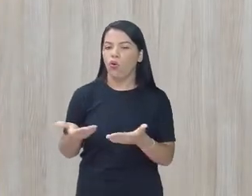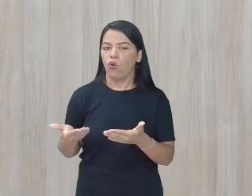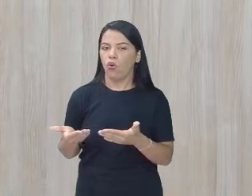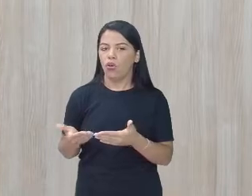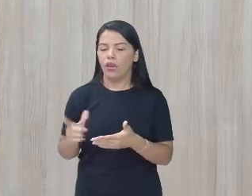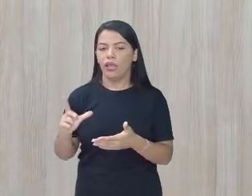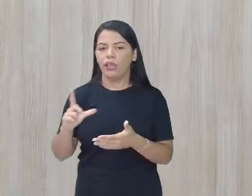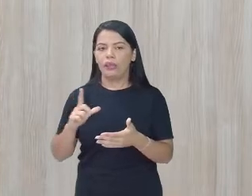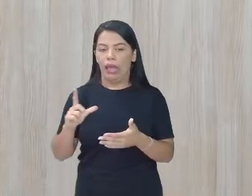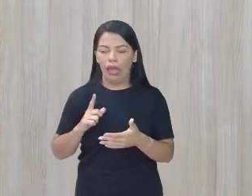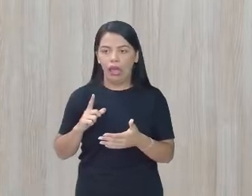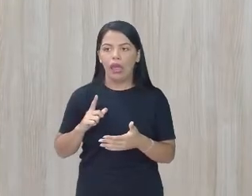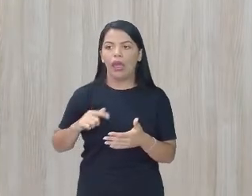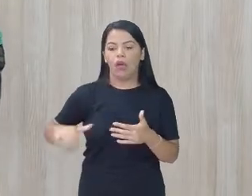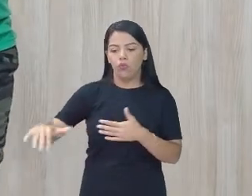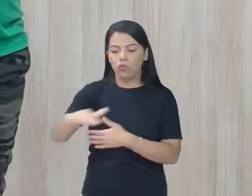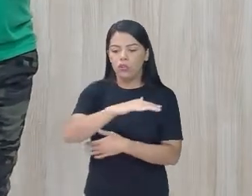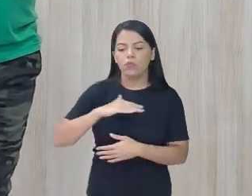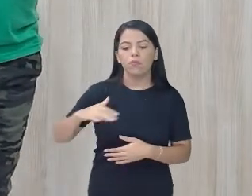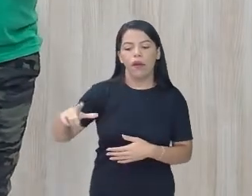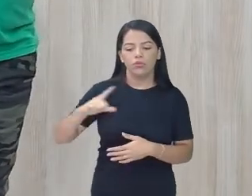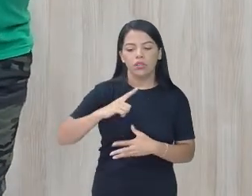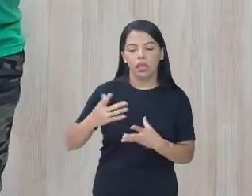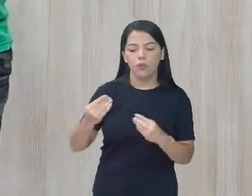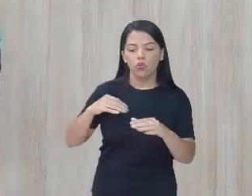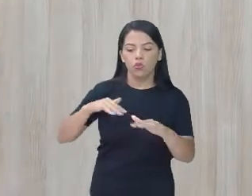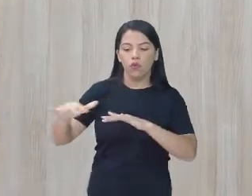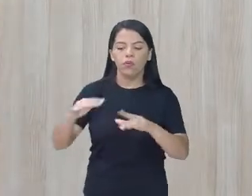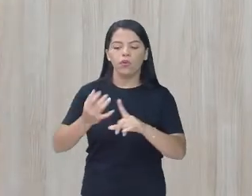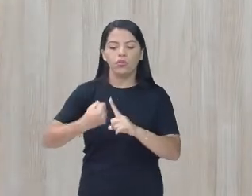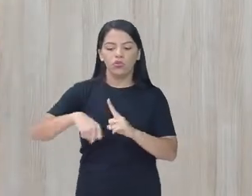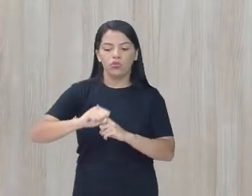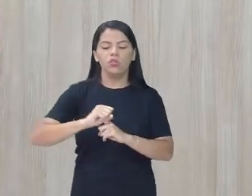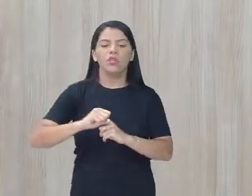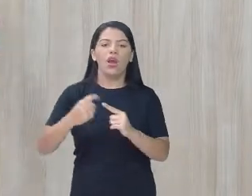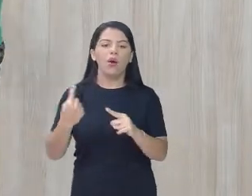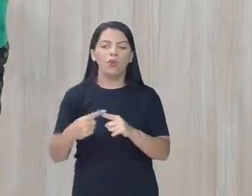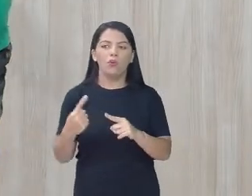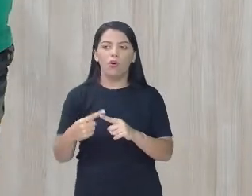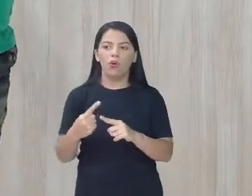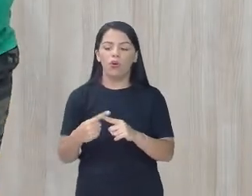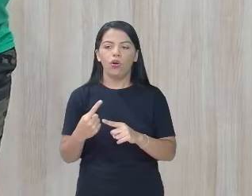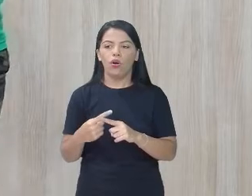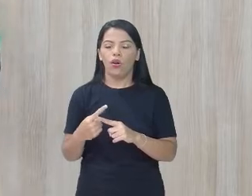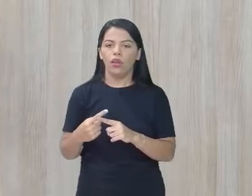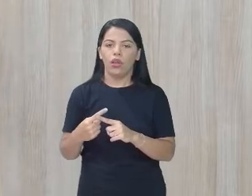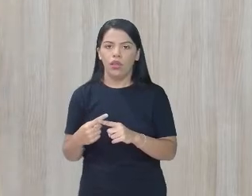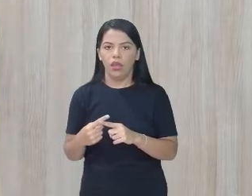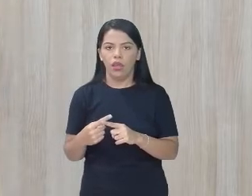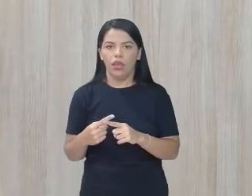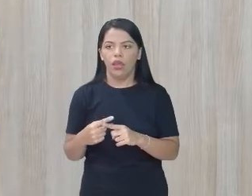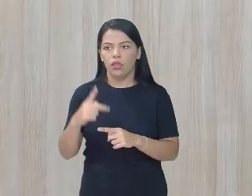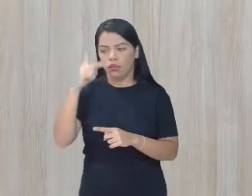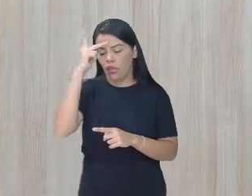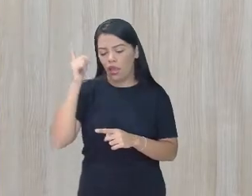uma atuação muito grande de movimentos sociais naquela região, porque colocam, né, como local